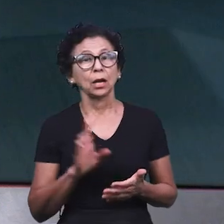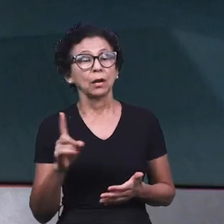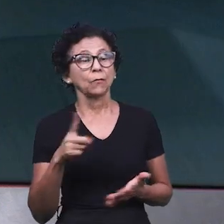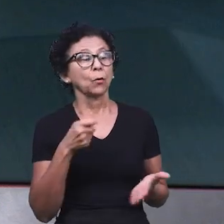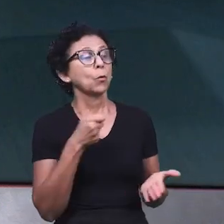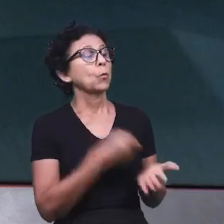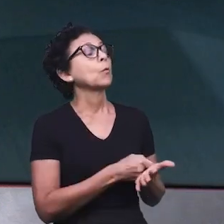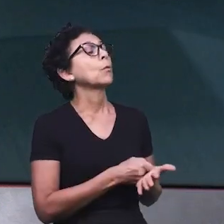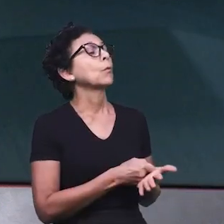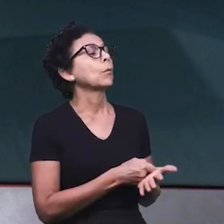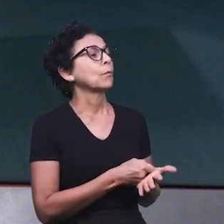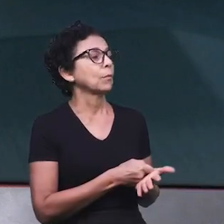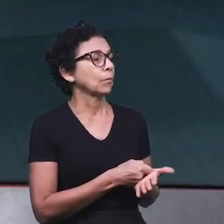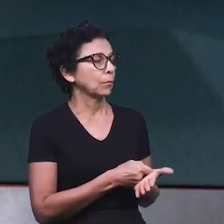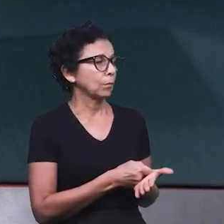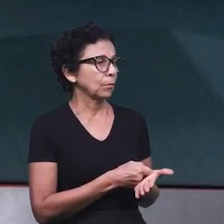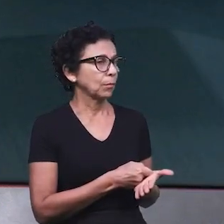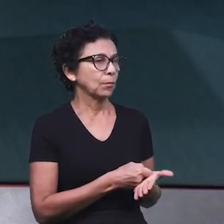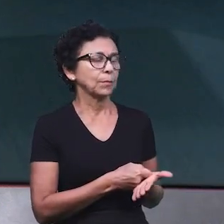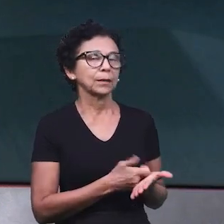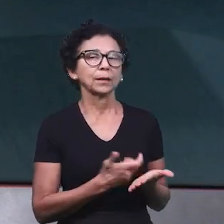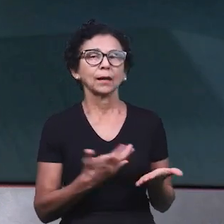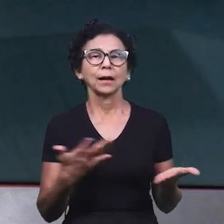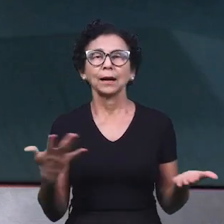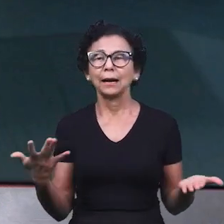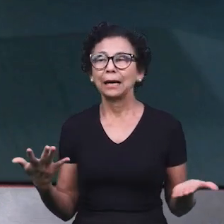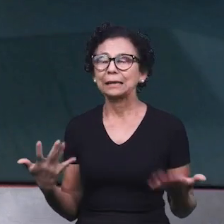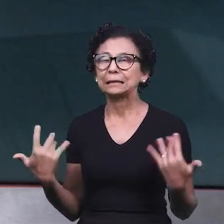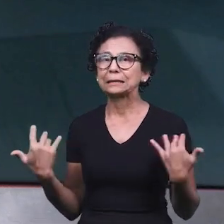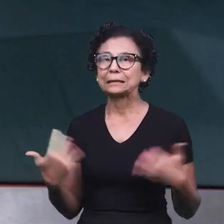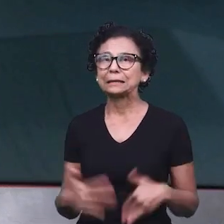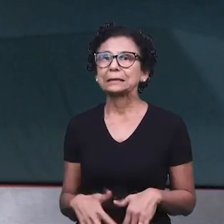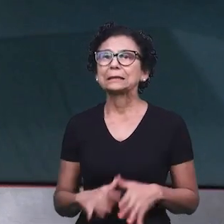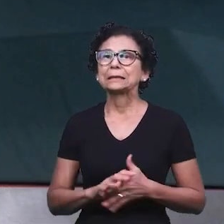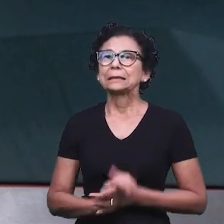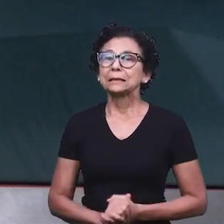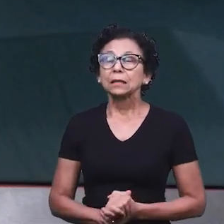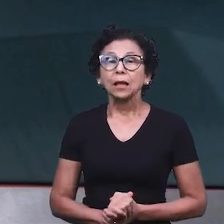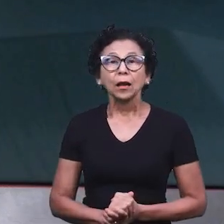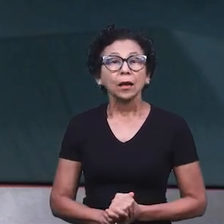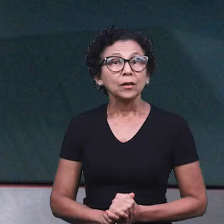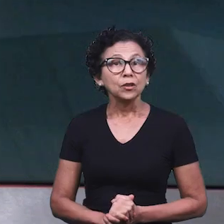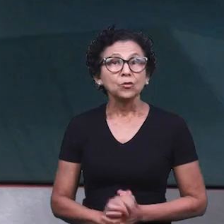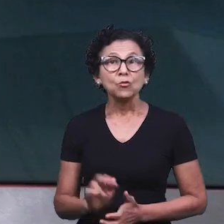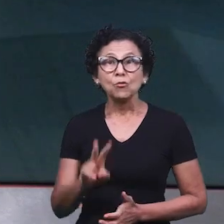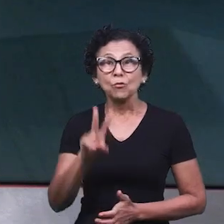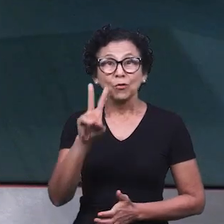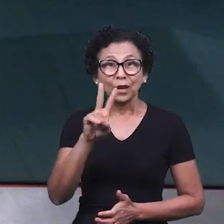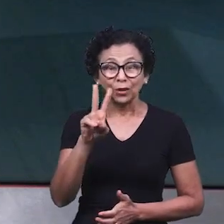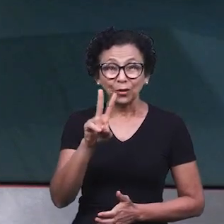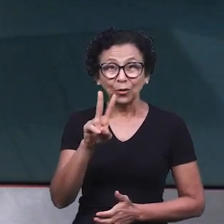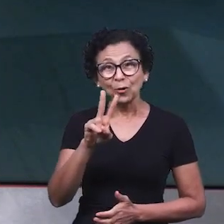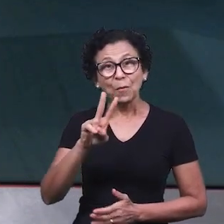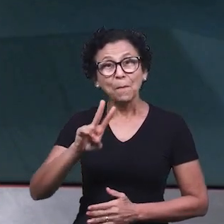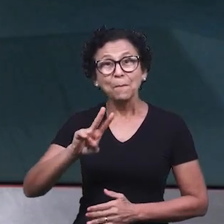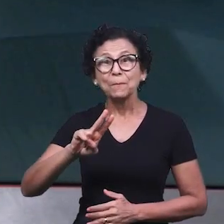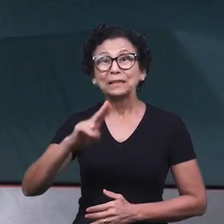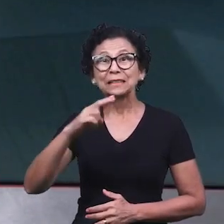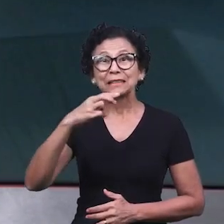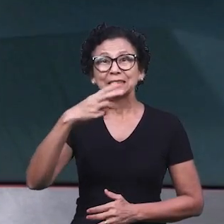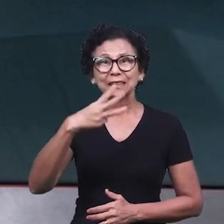cobrança ainda do credor, e o valor já estava em 37 mil reais,